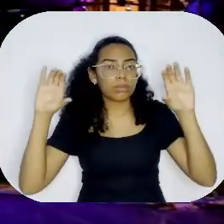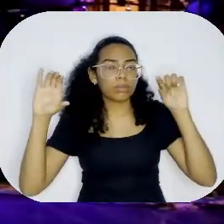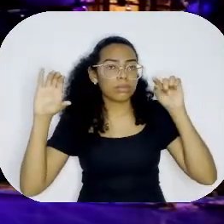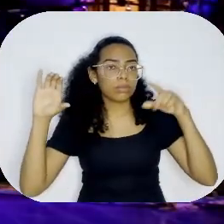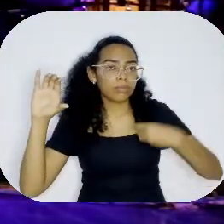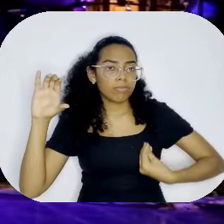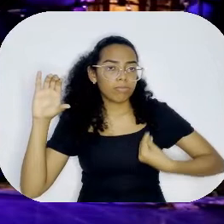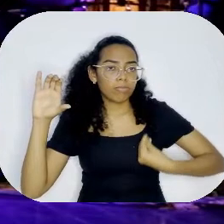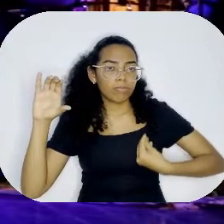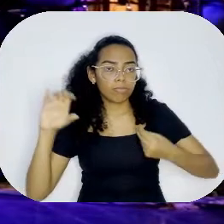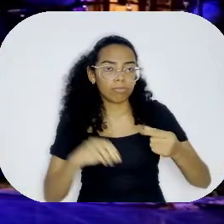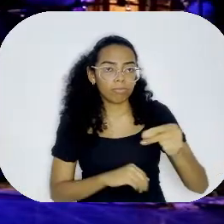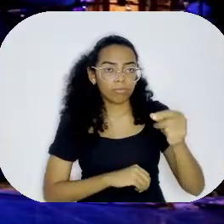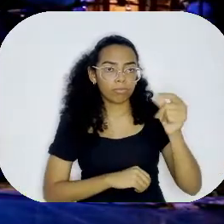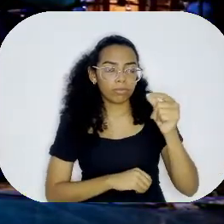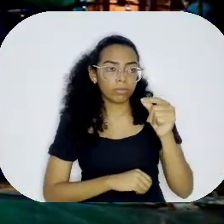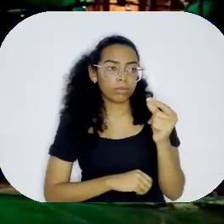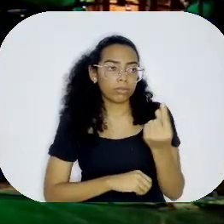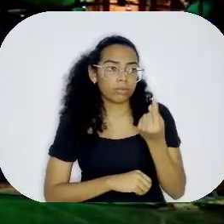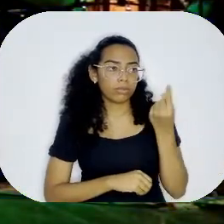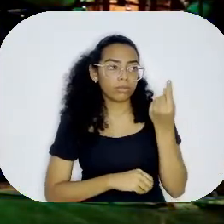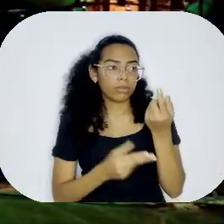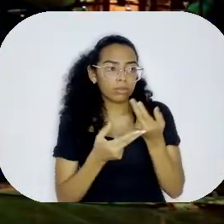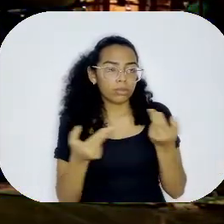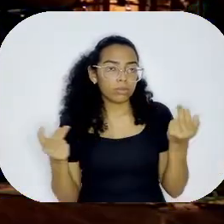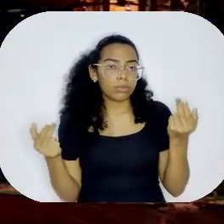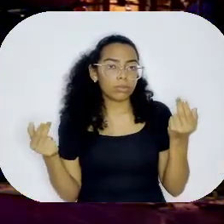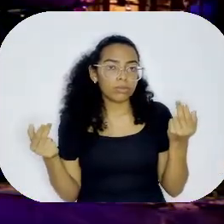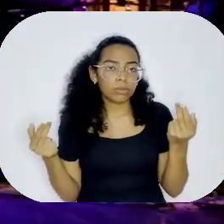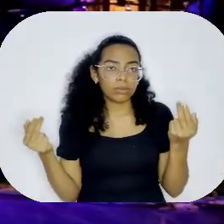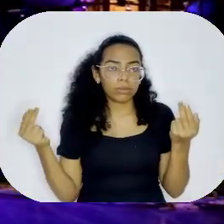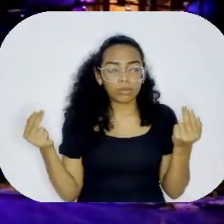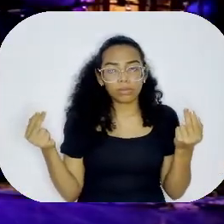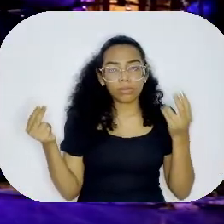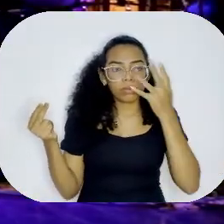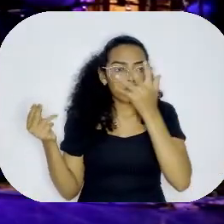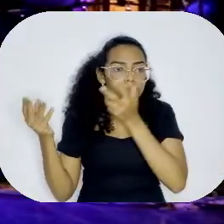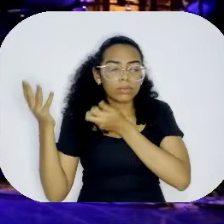esse céu de infinita e única